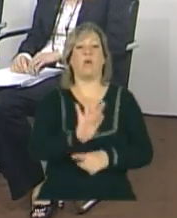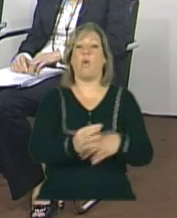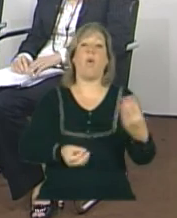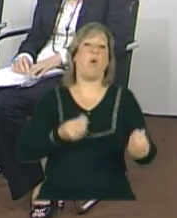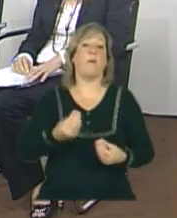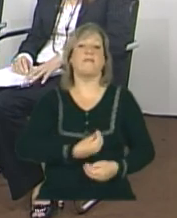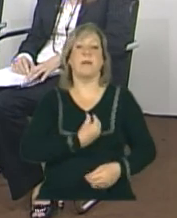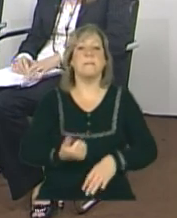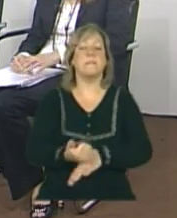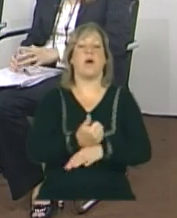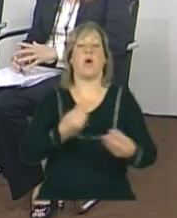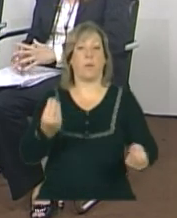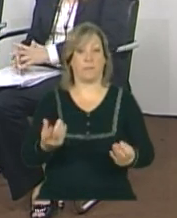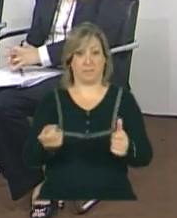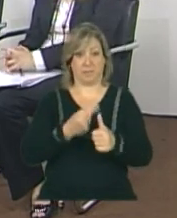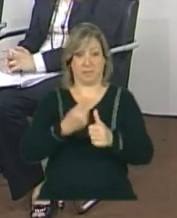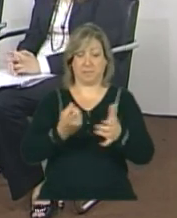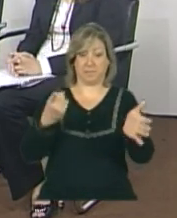primeira pergunta.